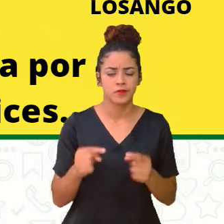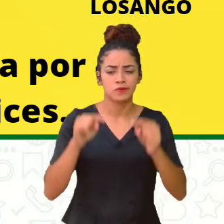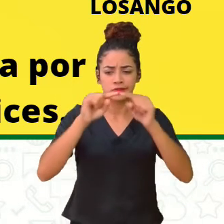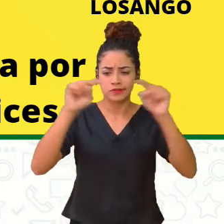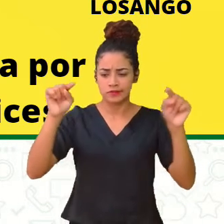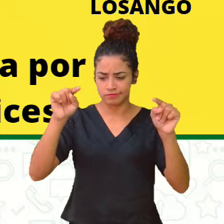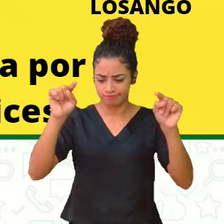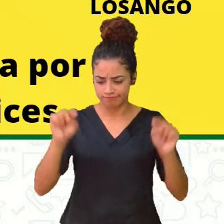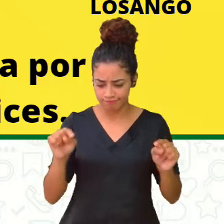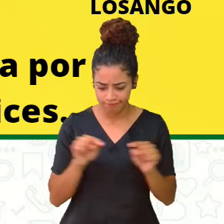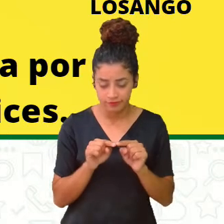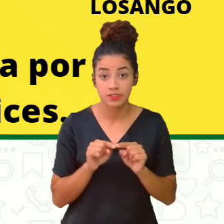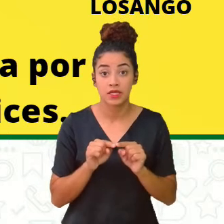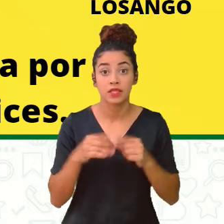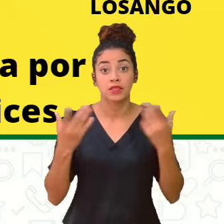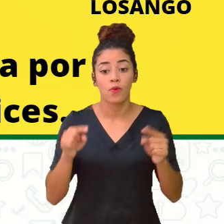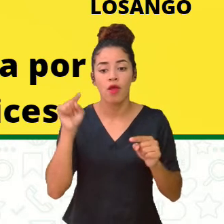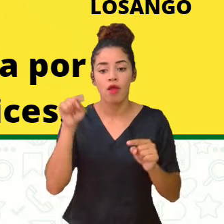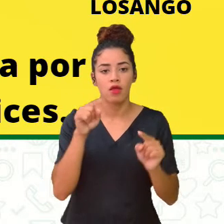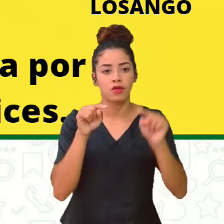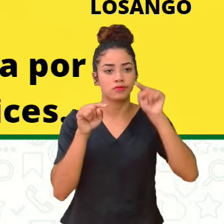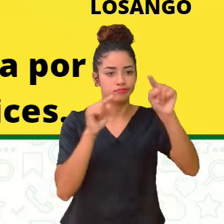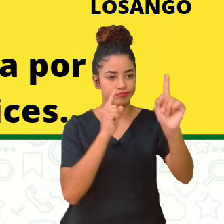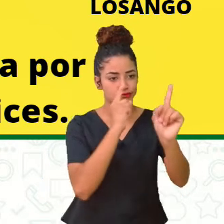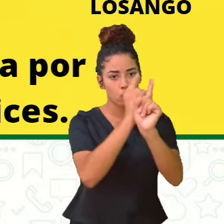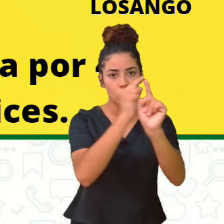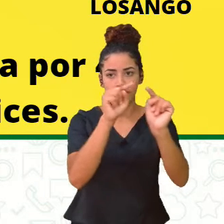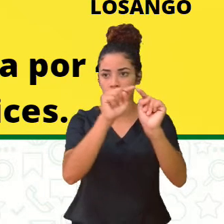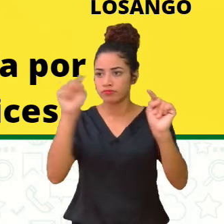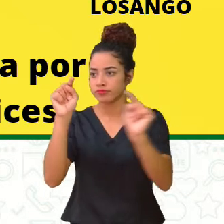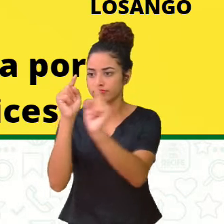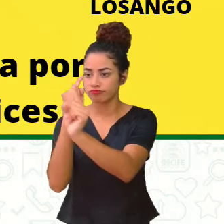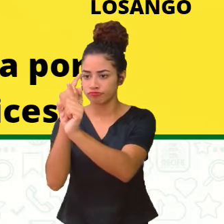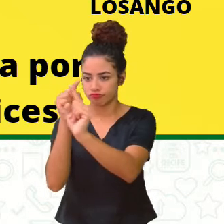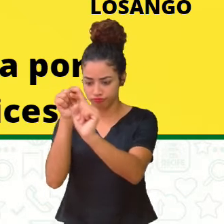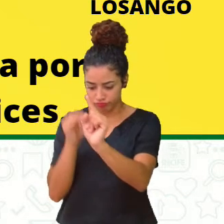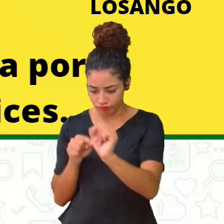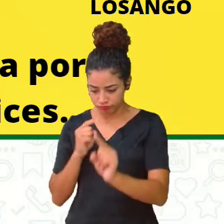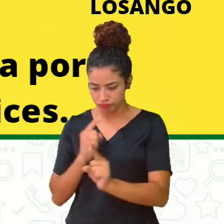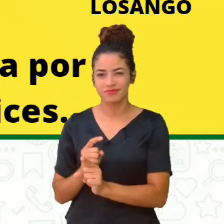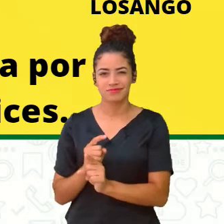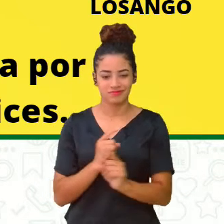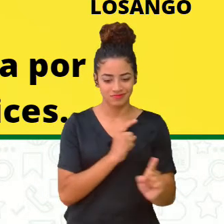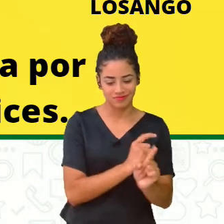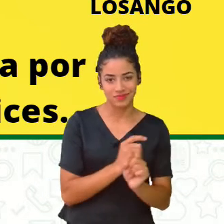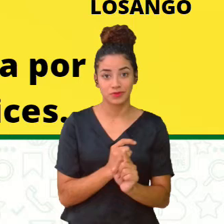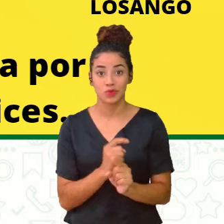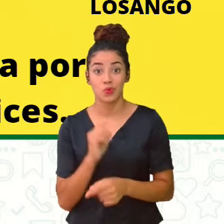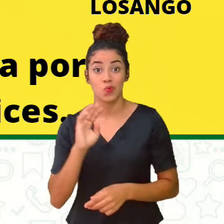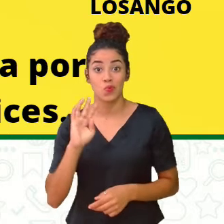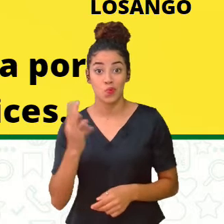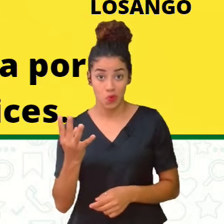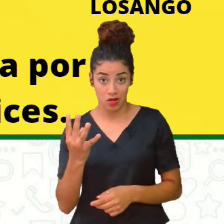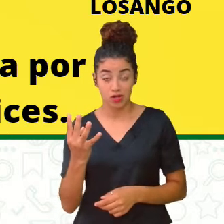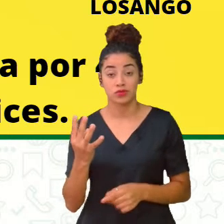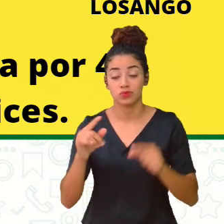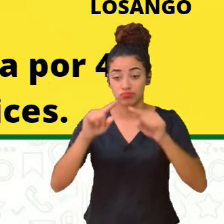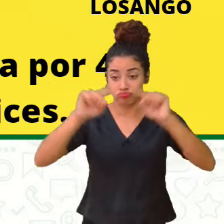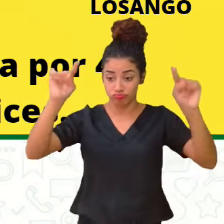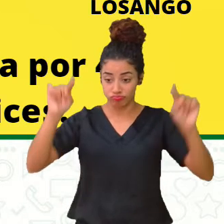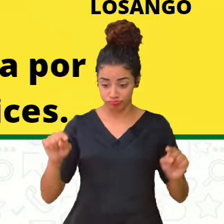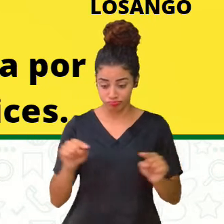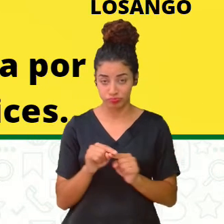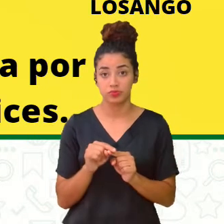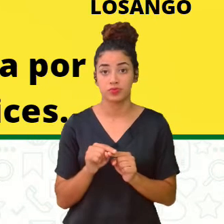eles são, o encontro deles é um vértice. Então, ele tem 4 segmentos de reta, ou